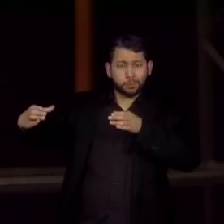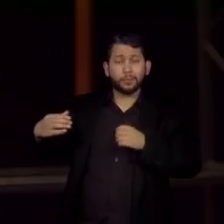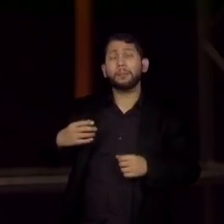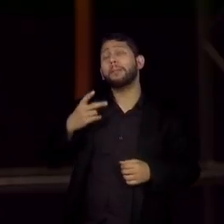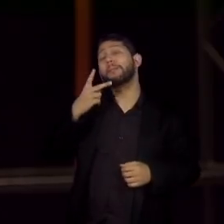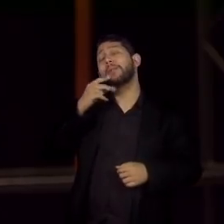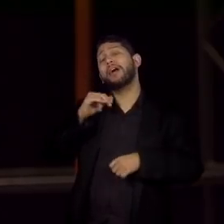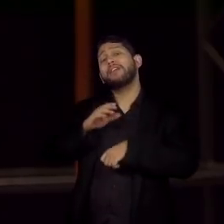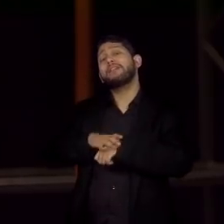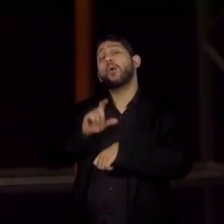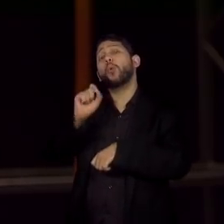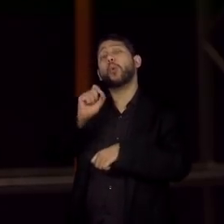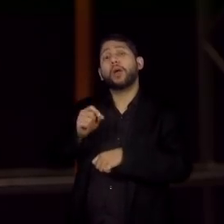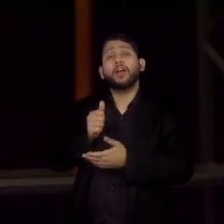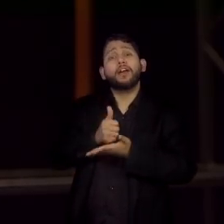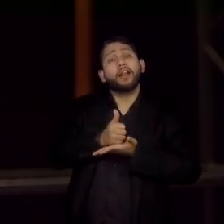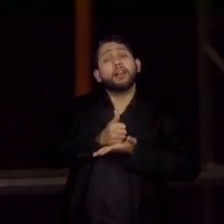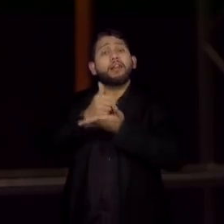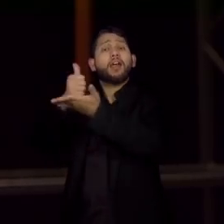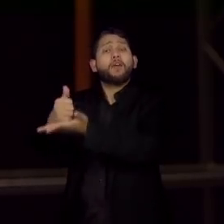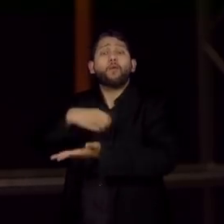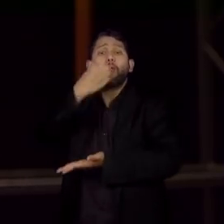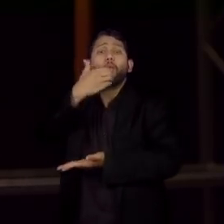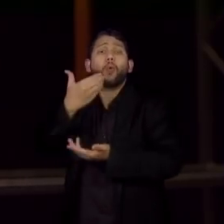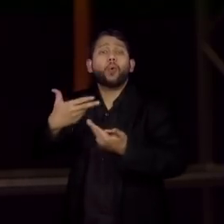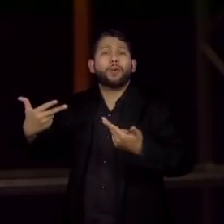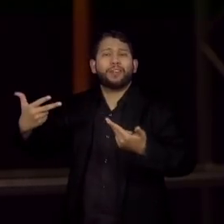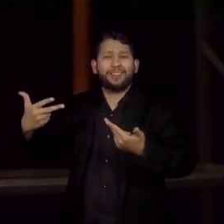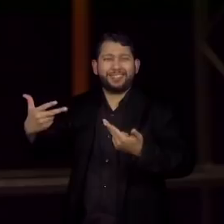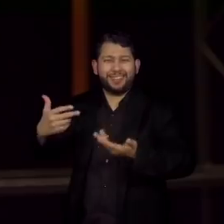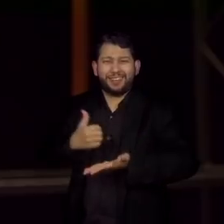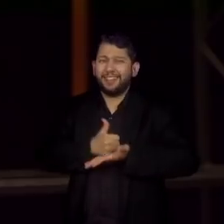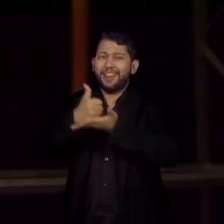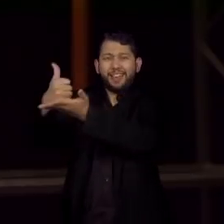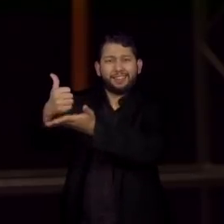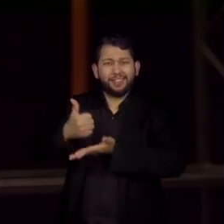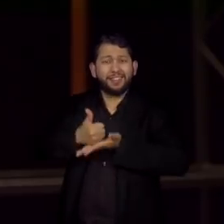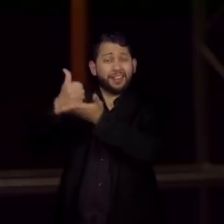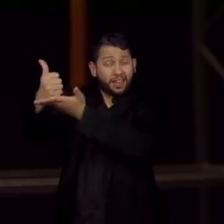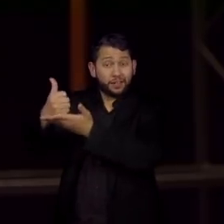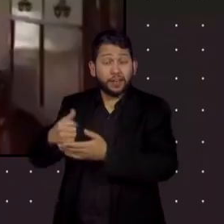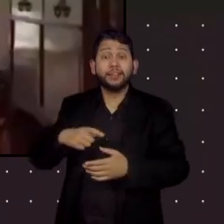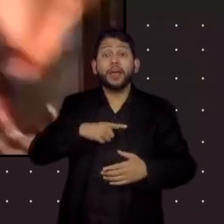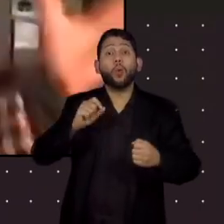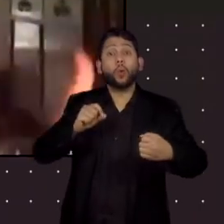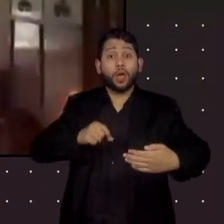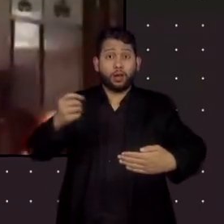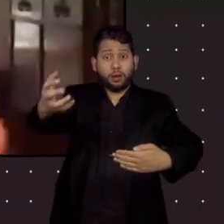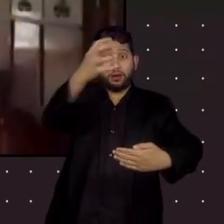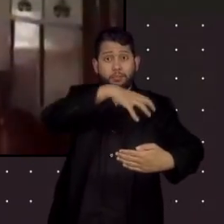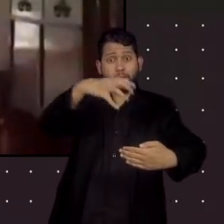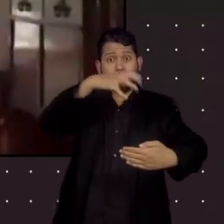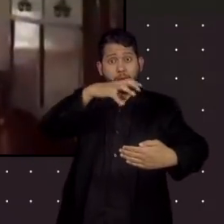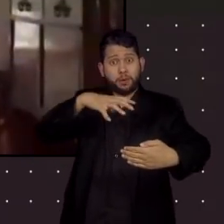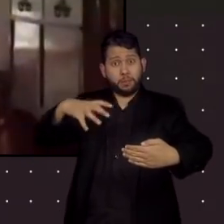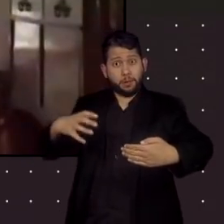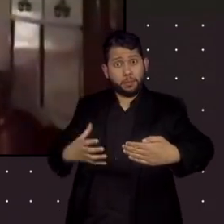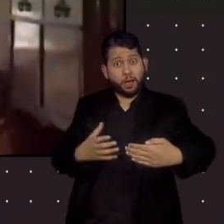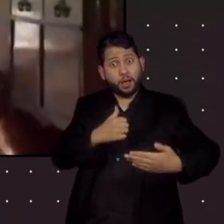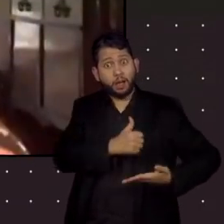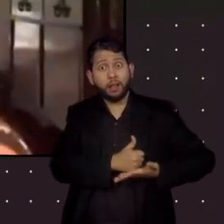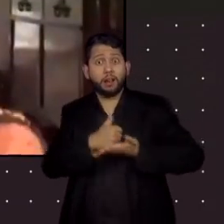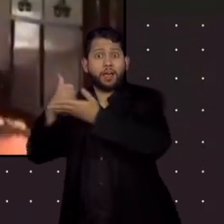ele fazia um transporte de frutas importadas para a cidade de Lavras, e as frutas vinham naqueles cestos enormes. Então, eu fazia